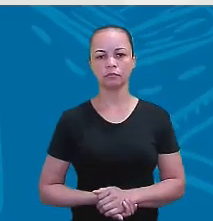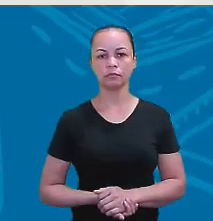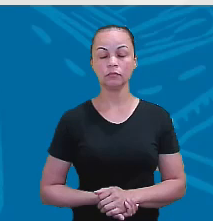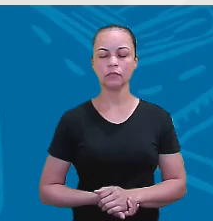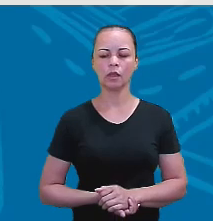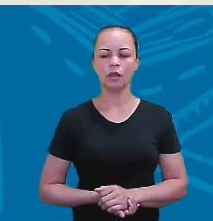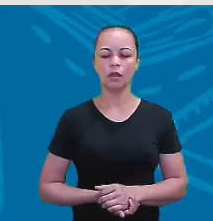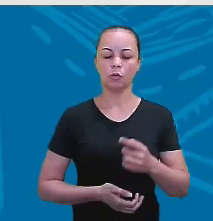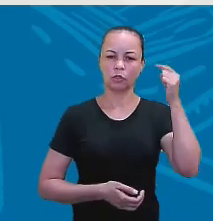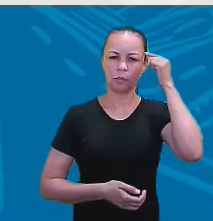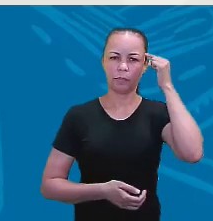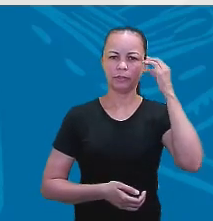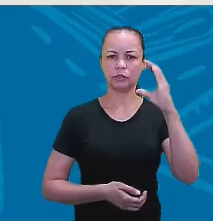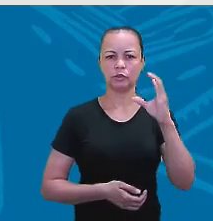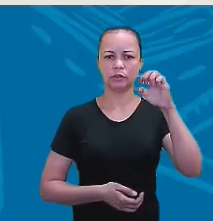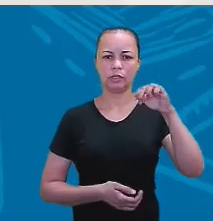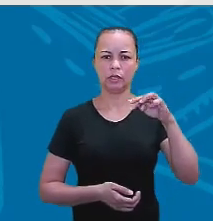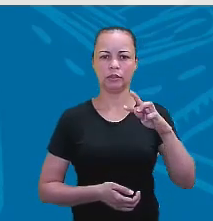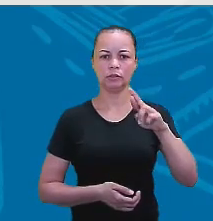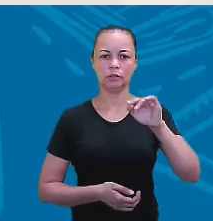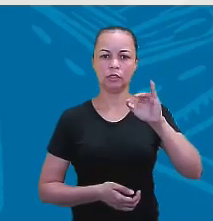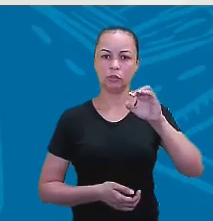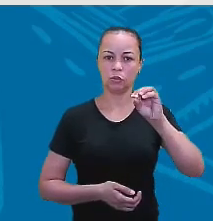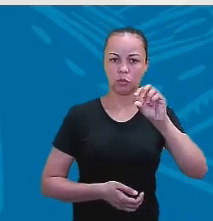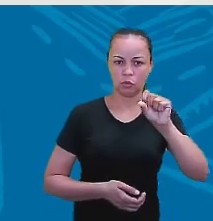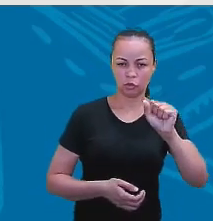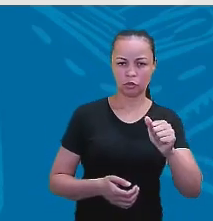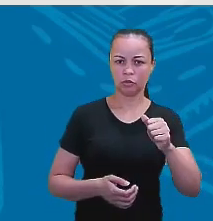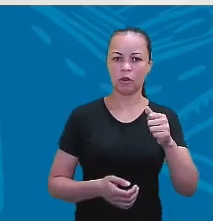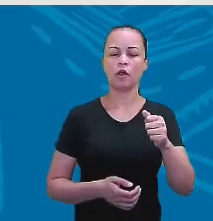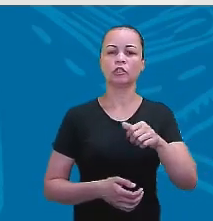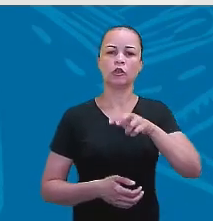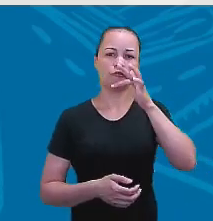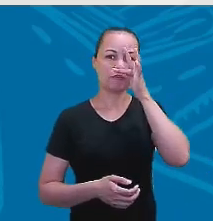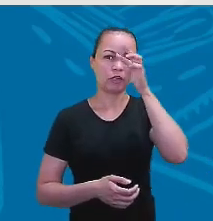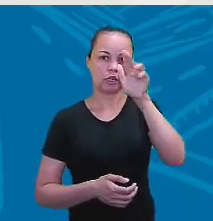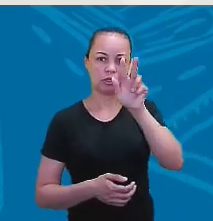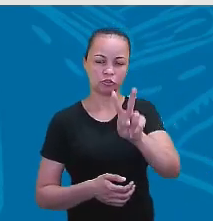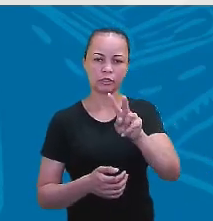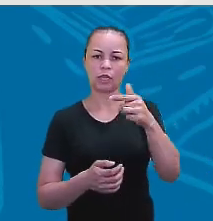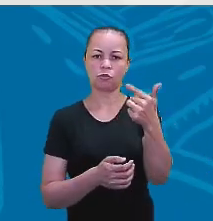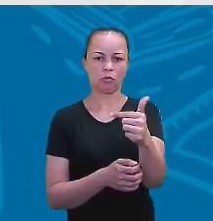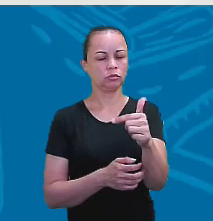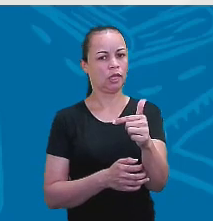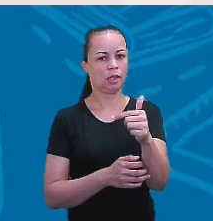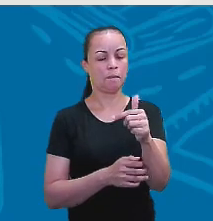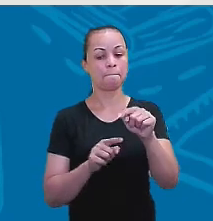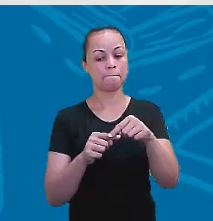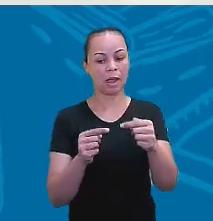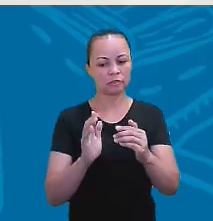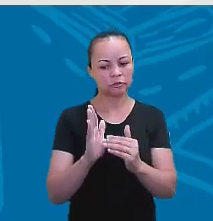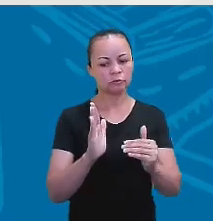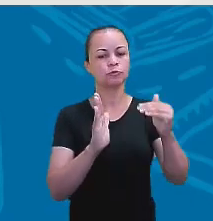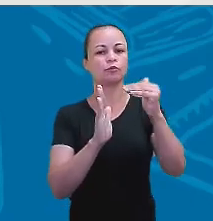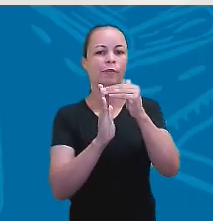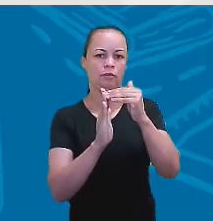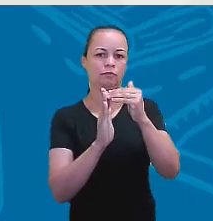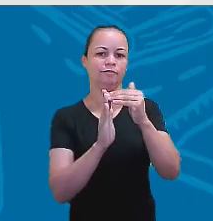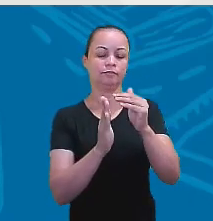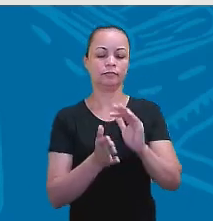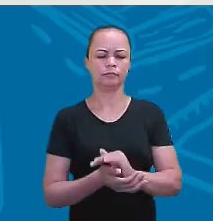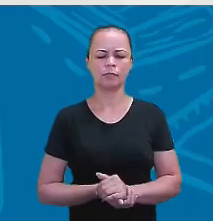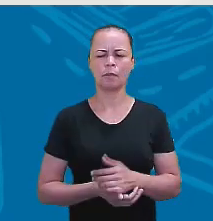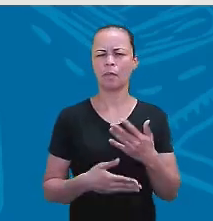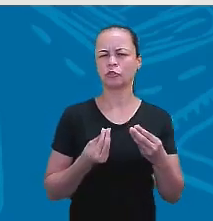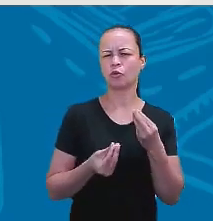em centríolos, não vai ter em vegetais, mas que tipo de vegetal? Vegetais superiores. E aí você pode estar se perguntando, como é que os vegetais